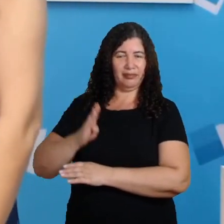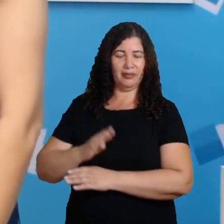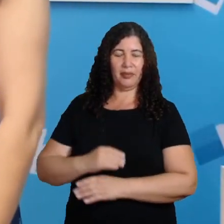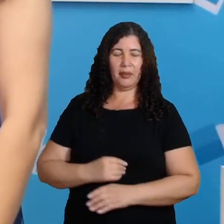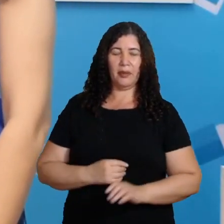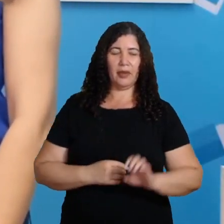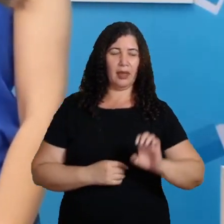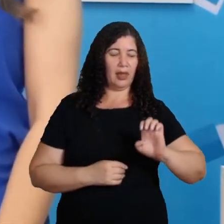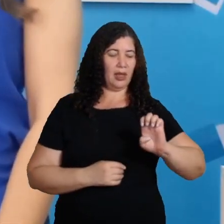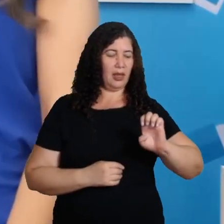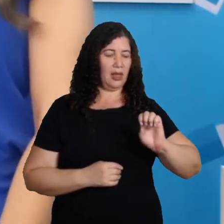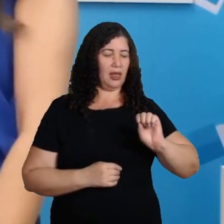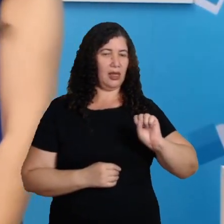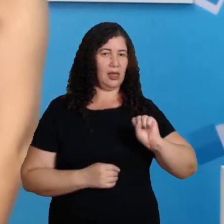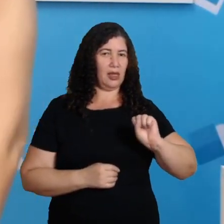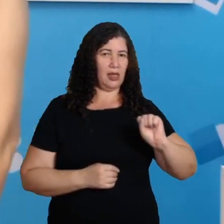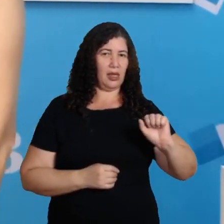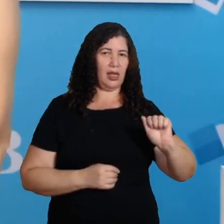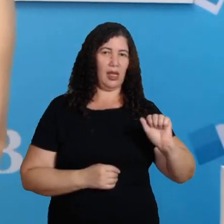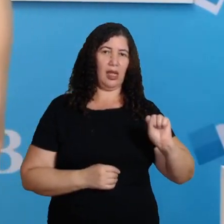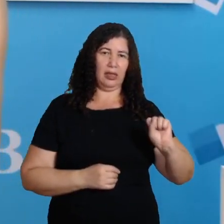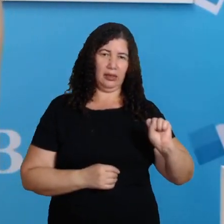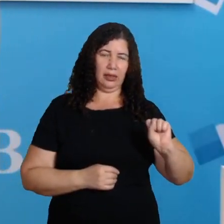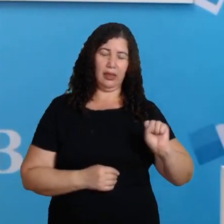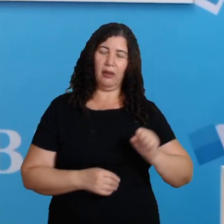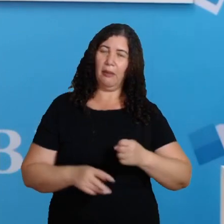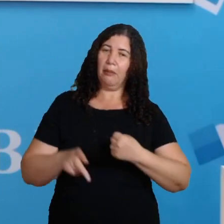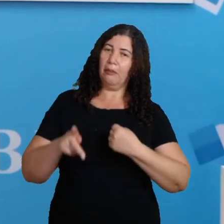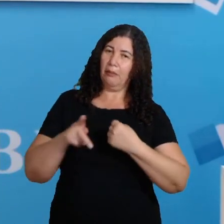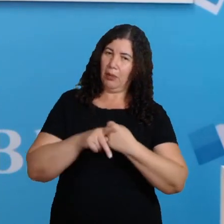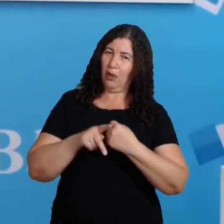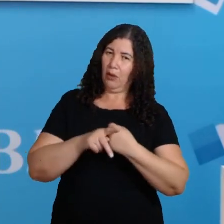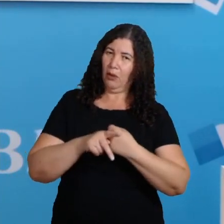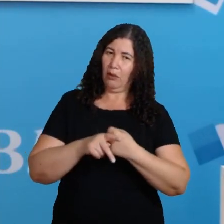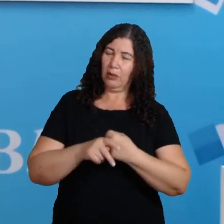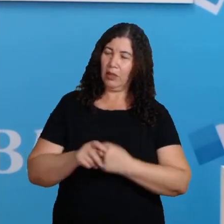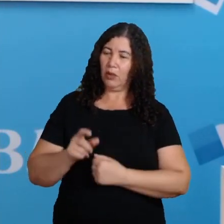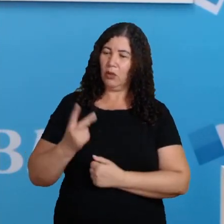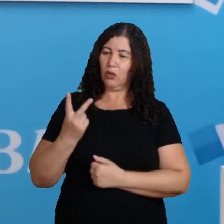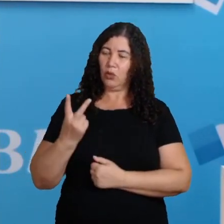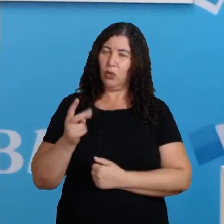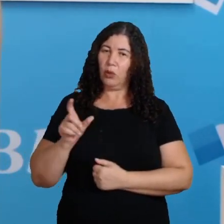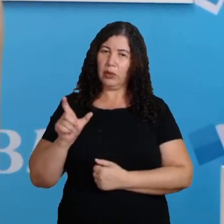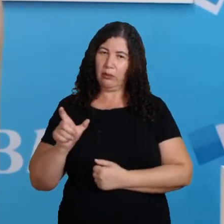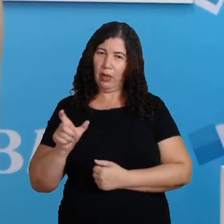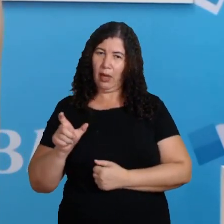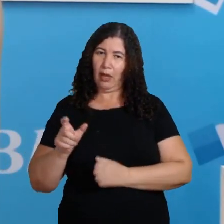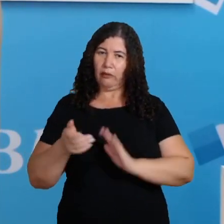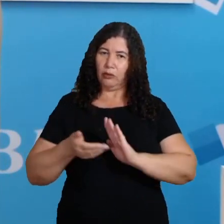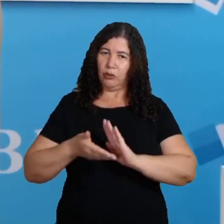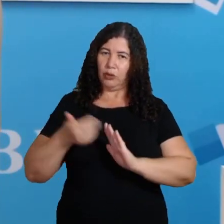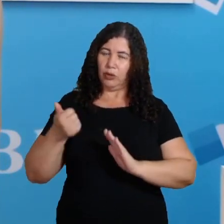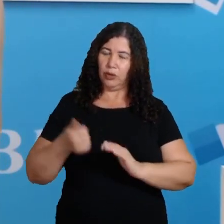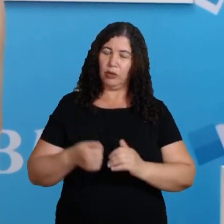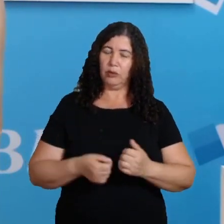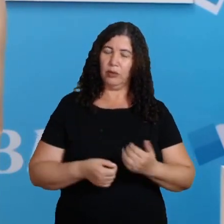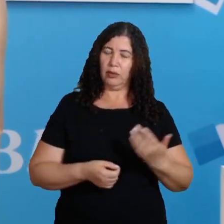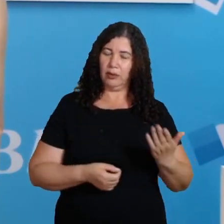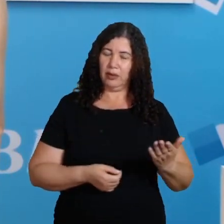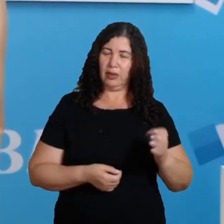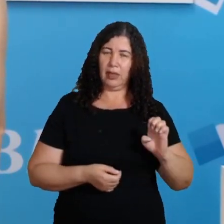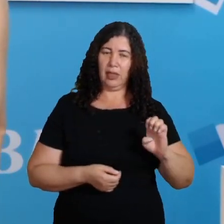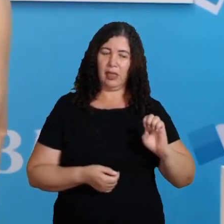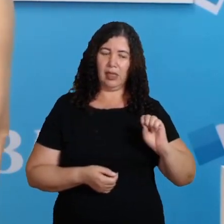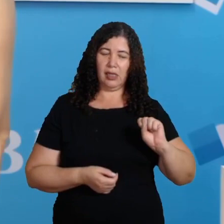é um pronome demonstrativo que recupera duas palavras citadas anteriormente, que são ordem